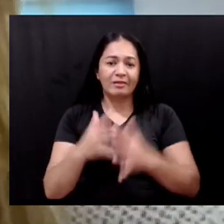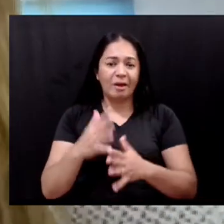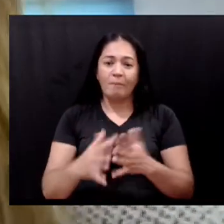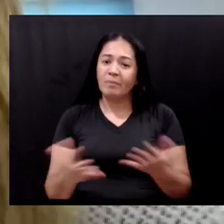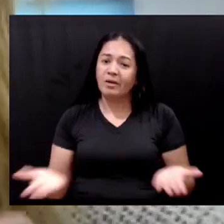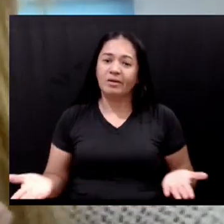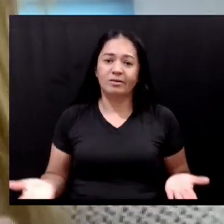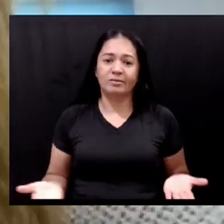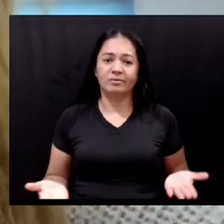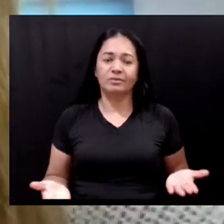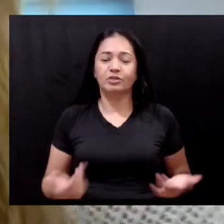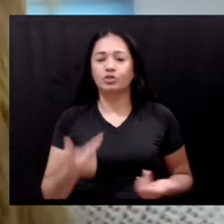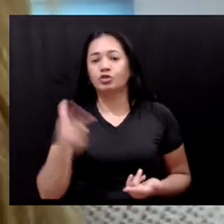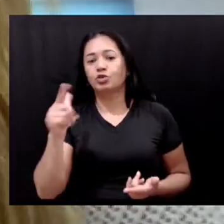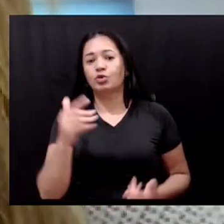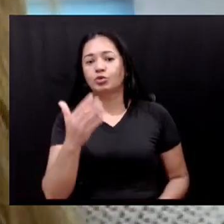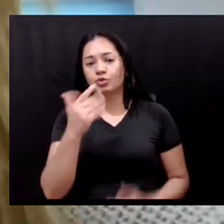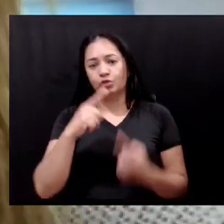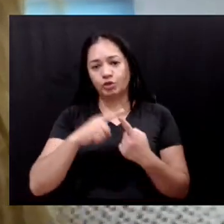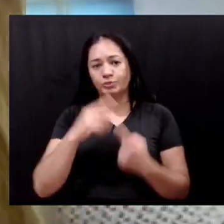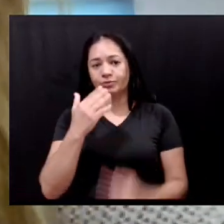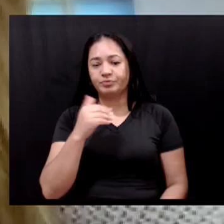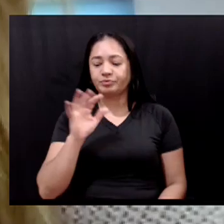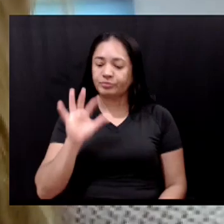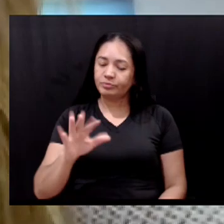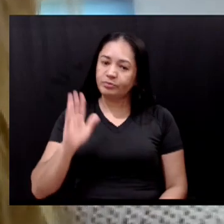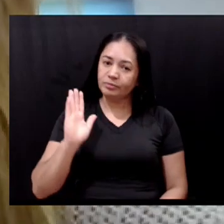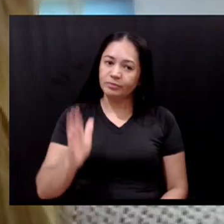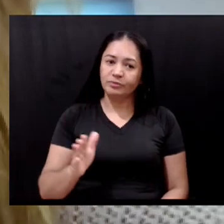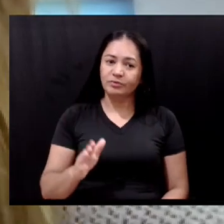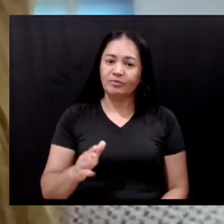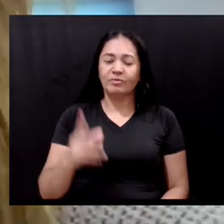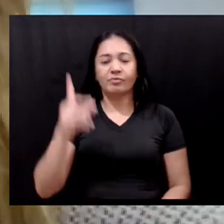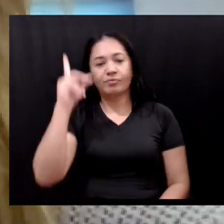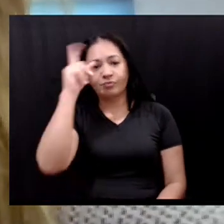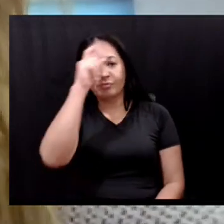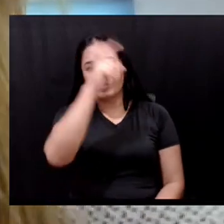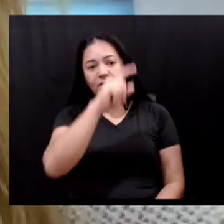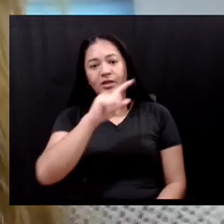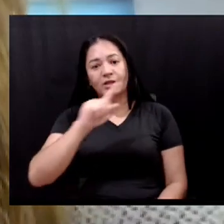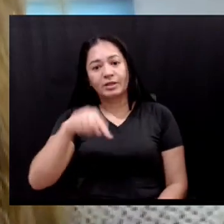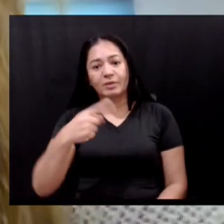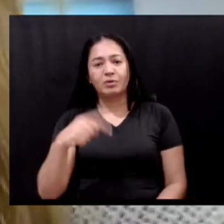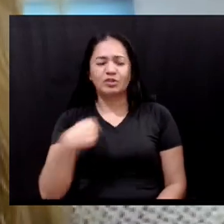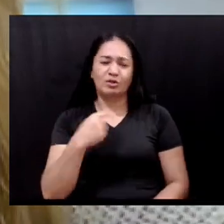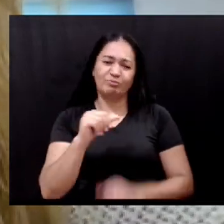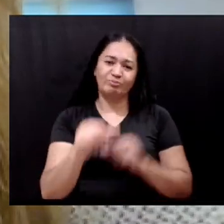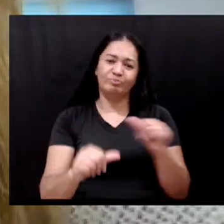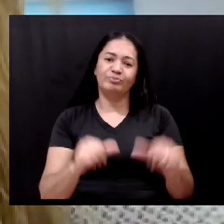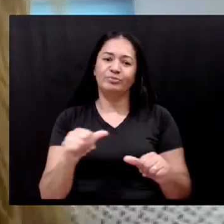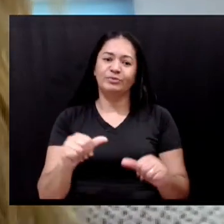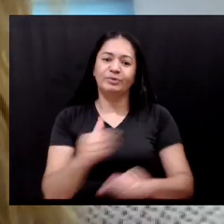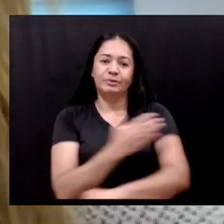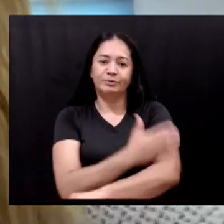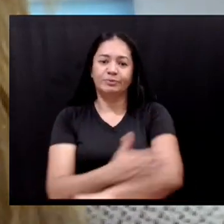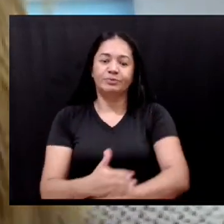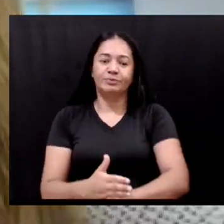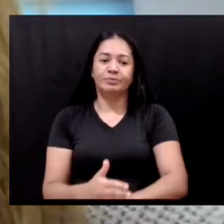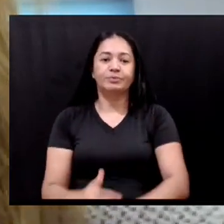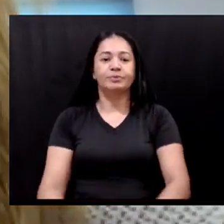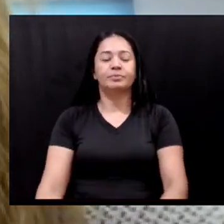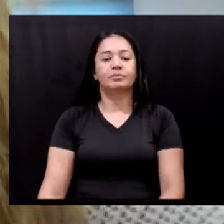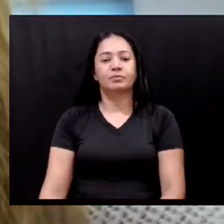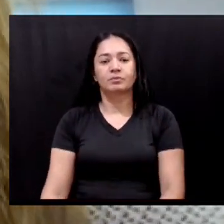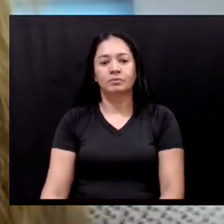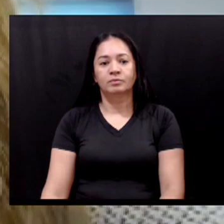alimentos. Então, isso já gera uma dificuldade depois para a gente modificar esses hábitos. Acho que,